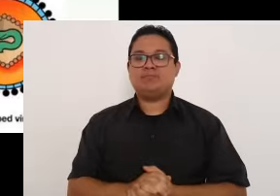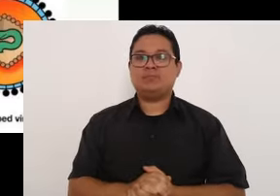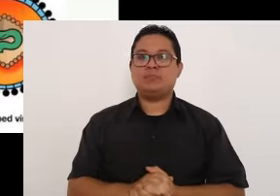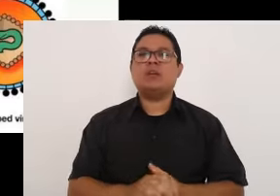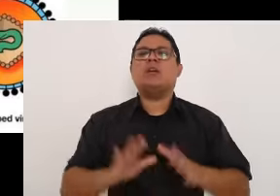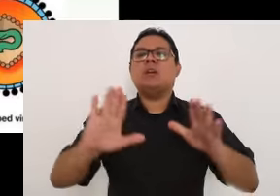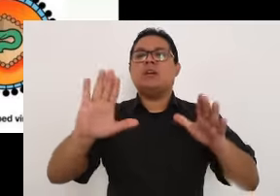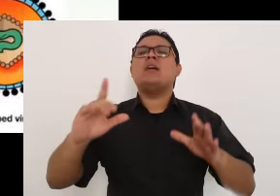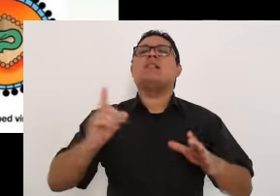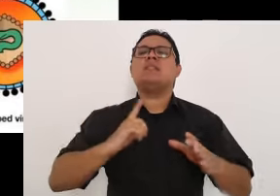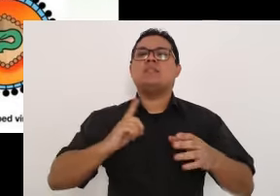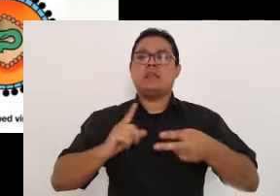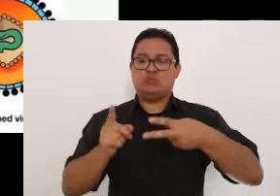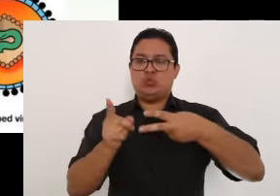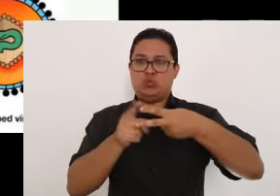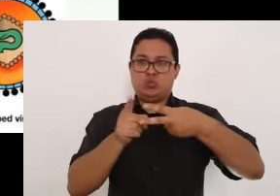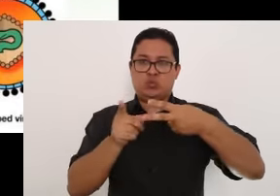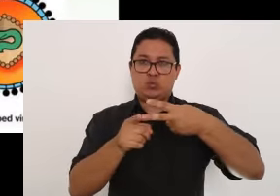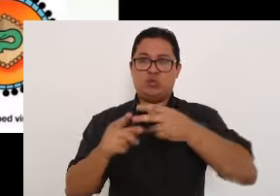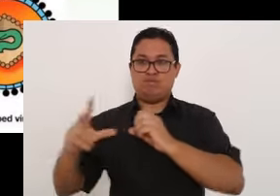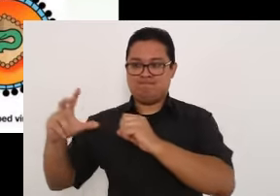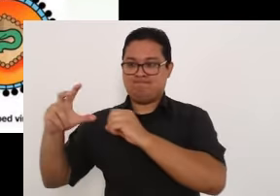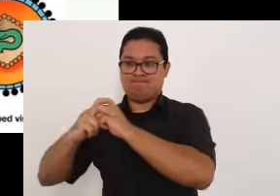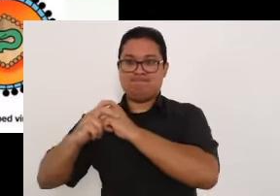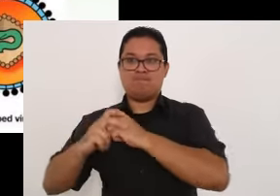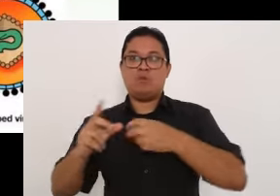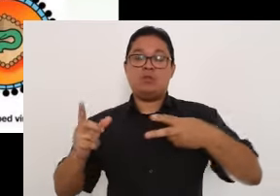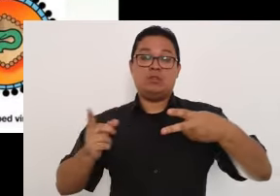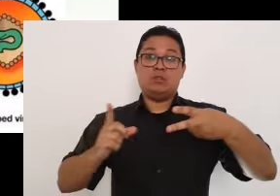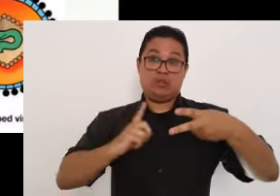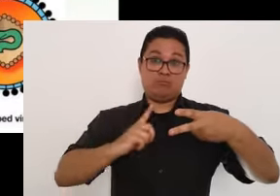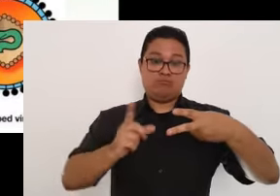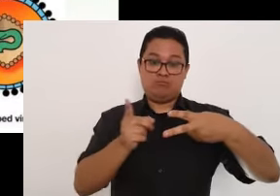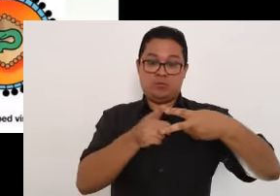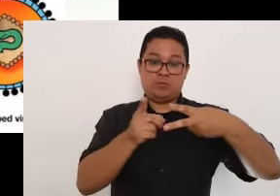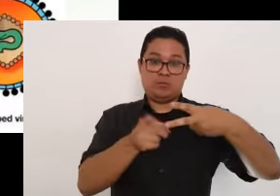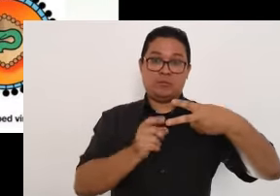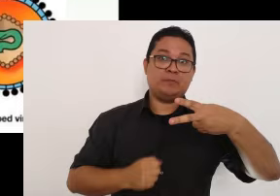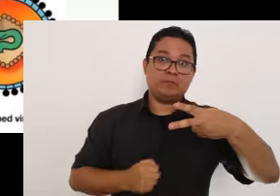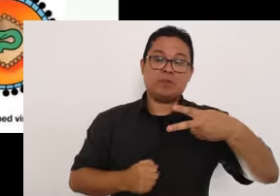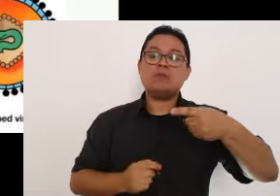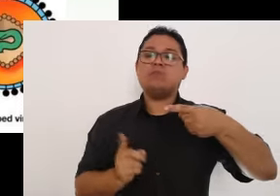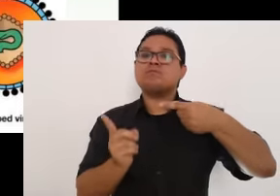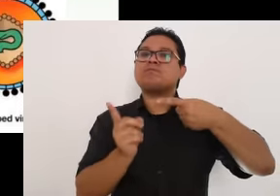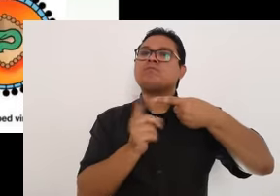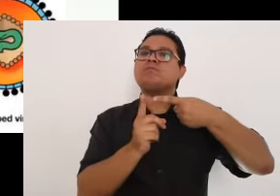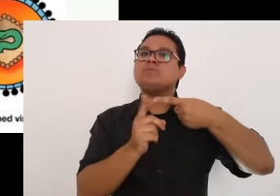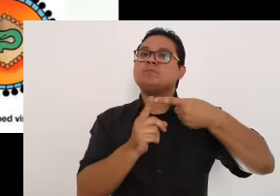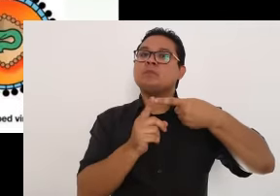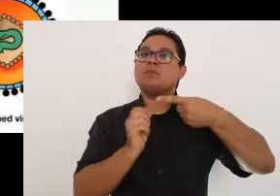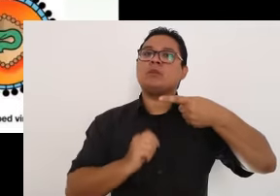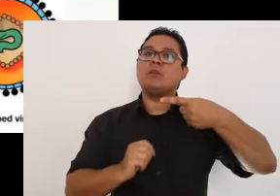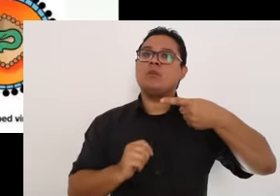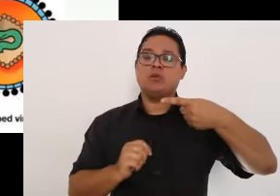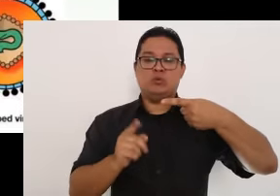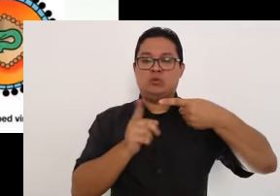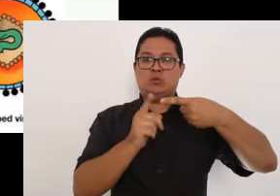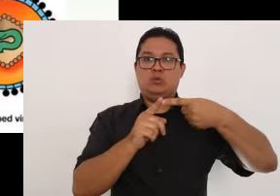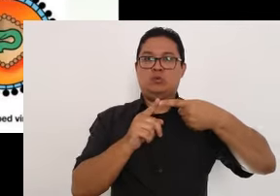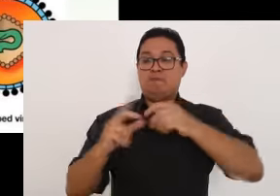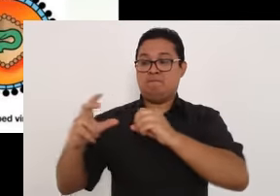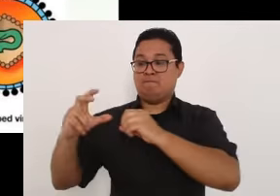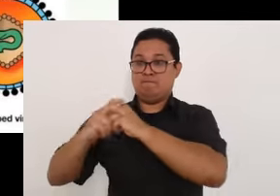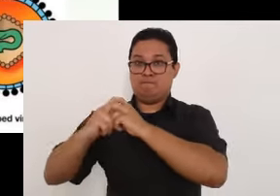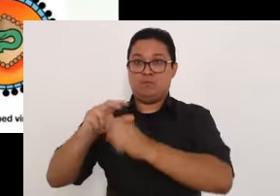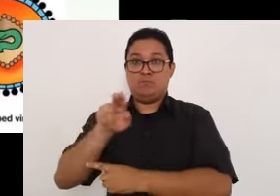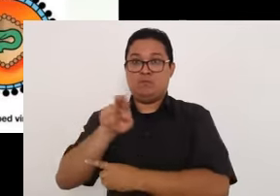tipos básicos de vírus, tá? O vírus que está nu, que a gente vai chamar